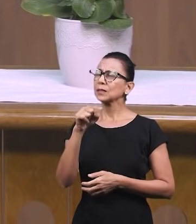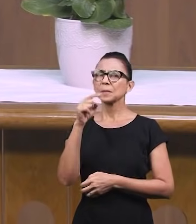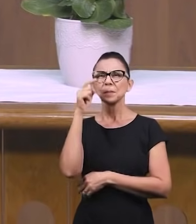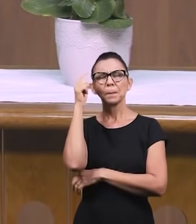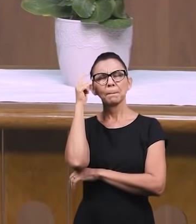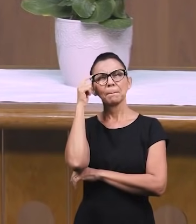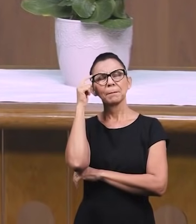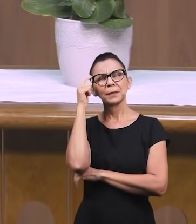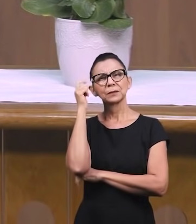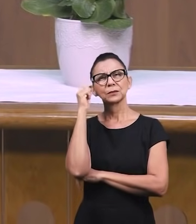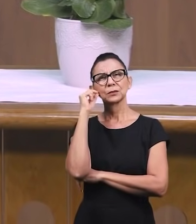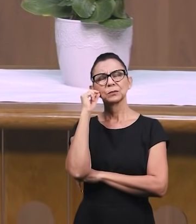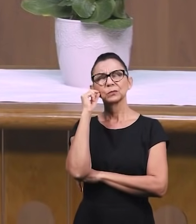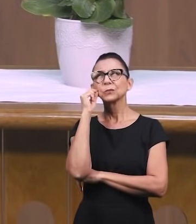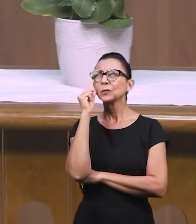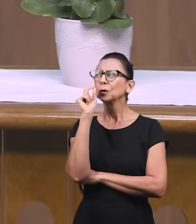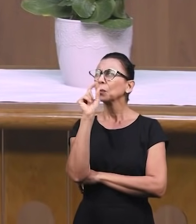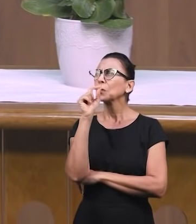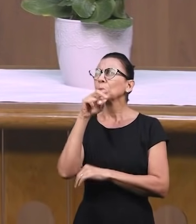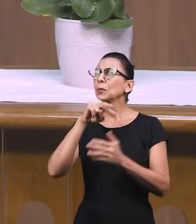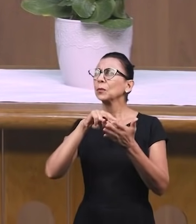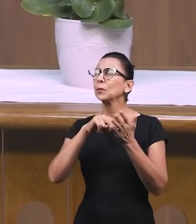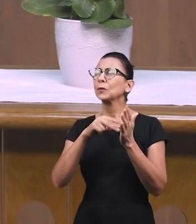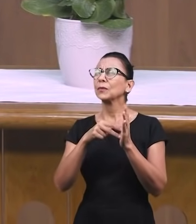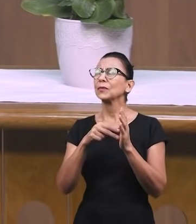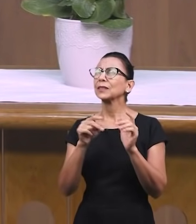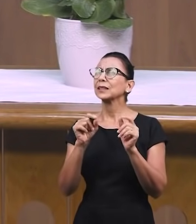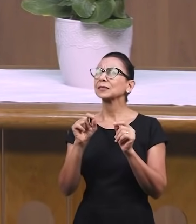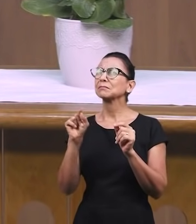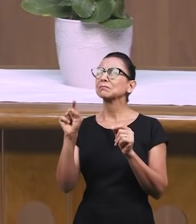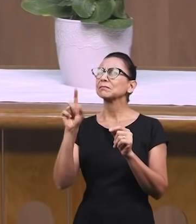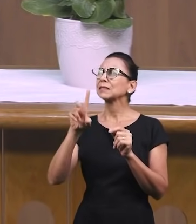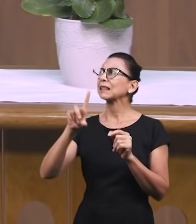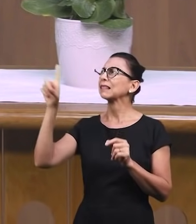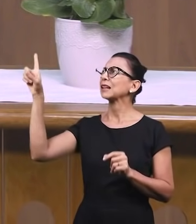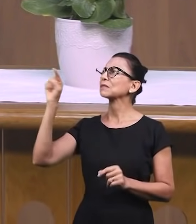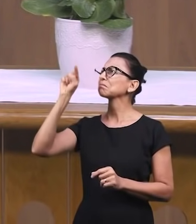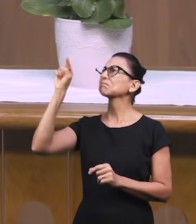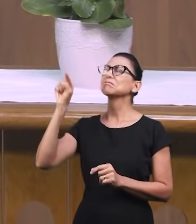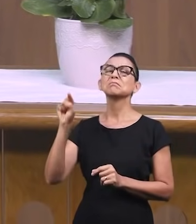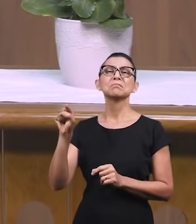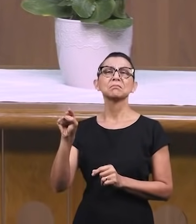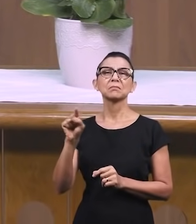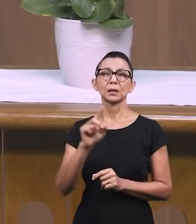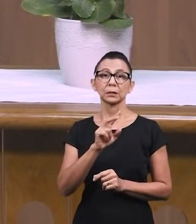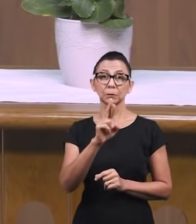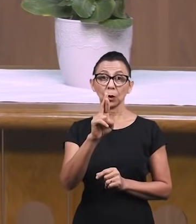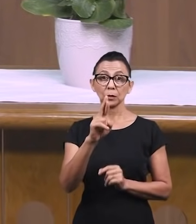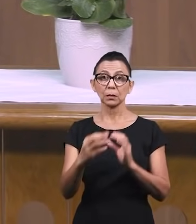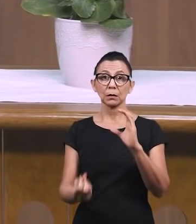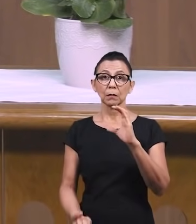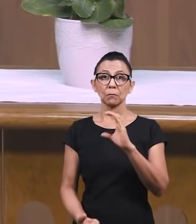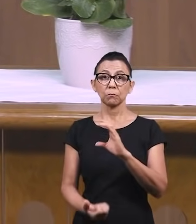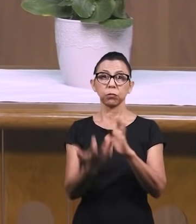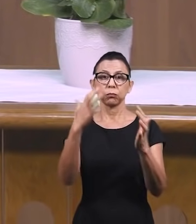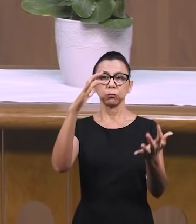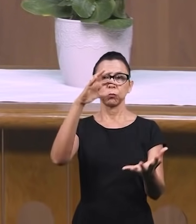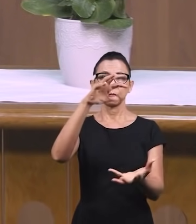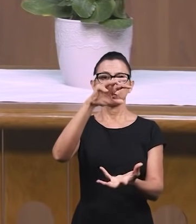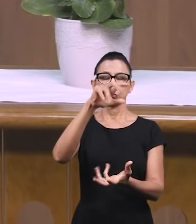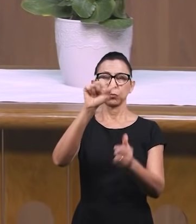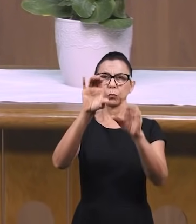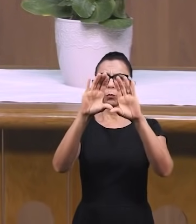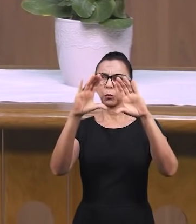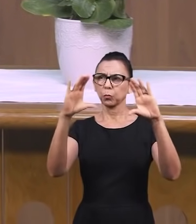para pensar no que significa isso? Quem é Deus, Criador de todas as coisas? O Criador